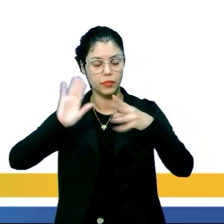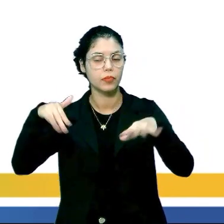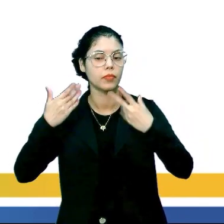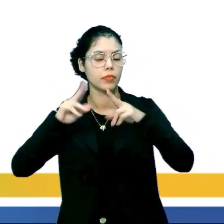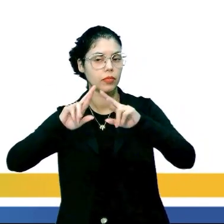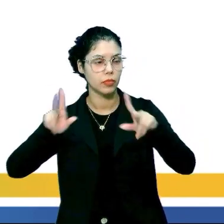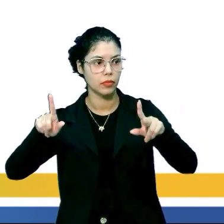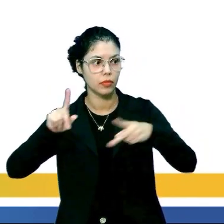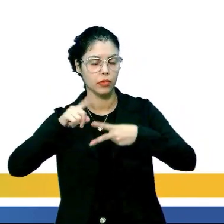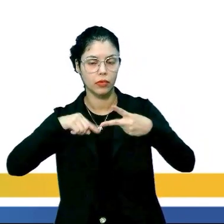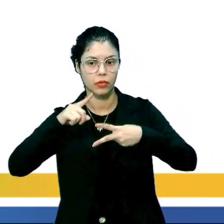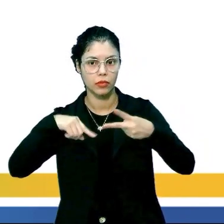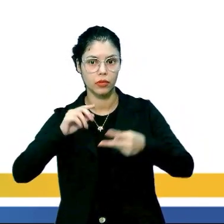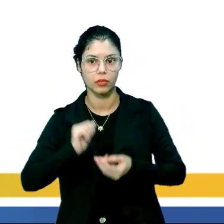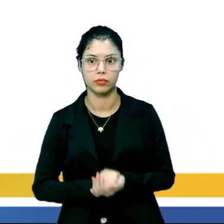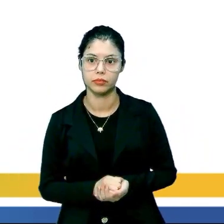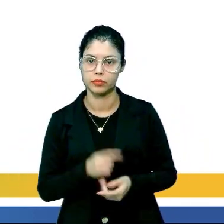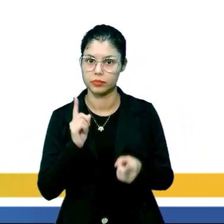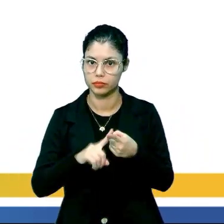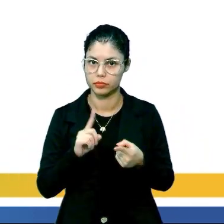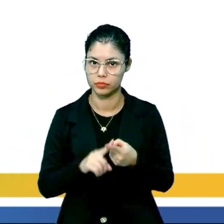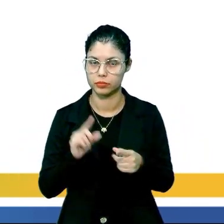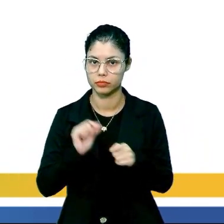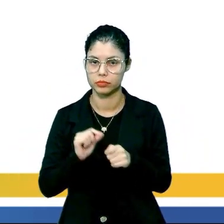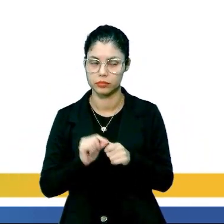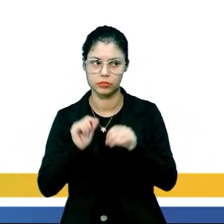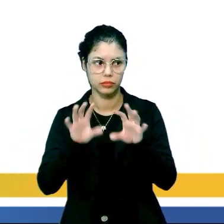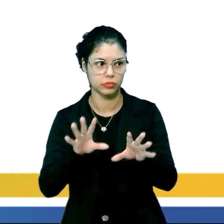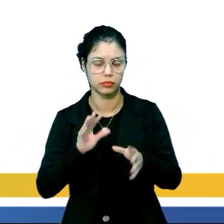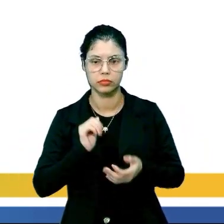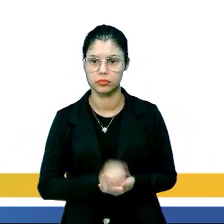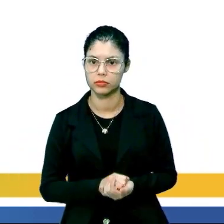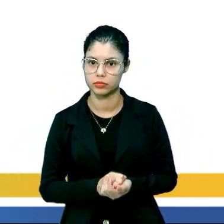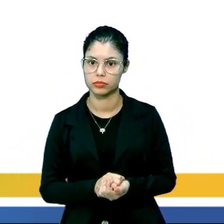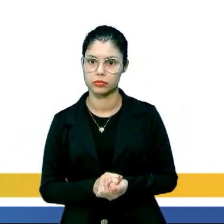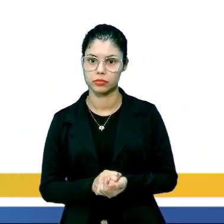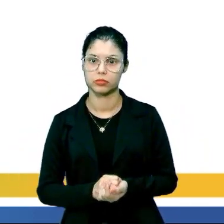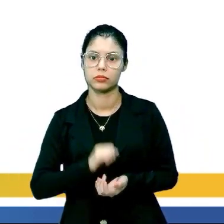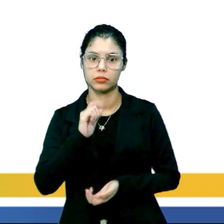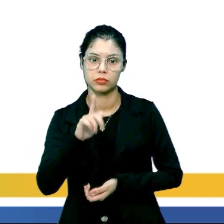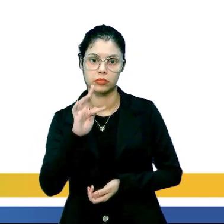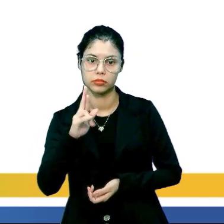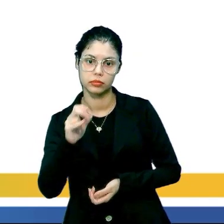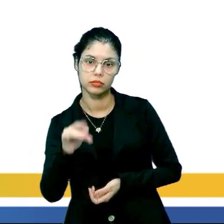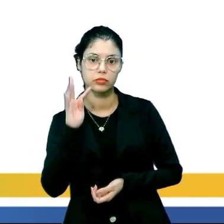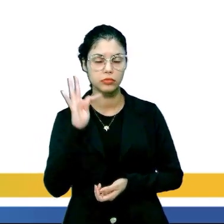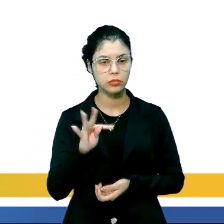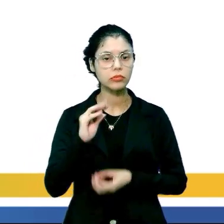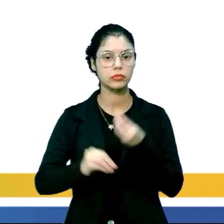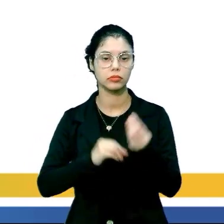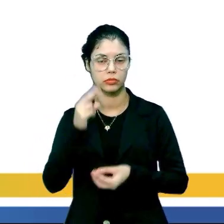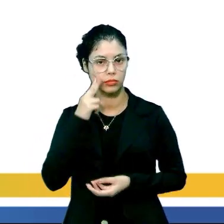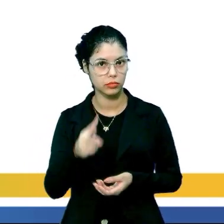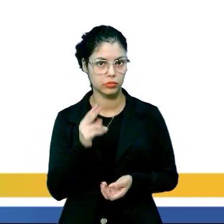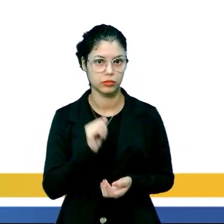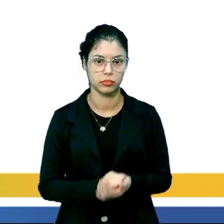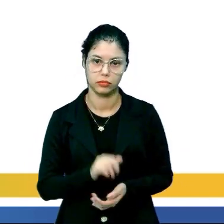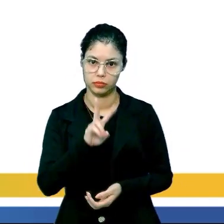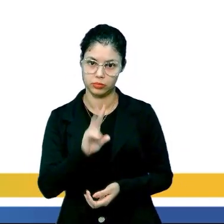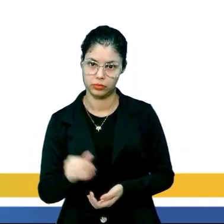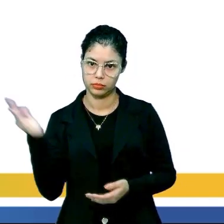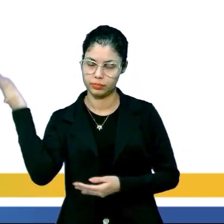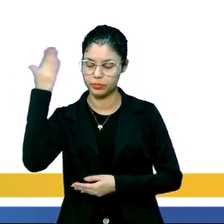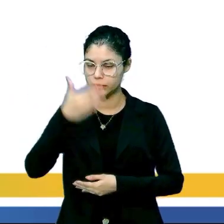é a diferença dessas células e por que ele faz isso? Primeiramente, o linfócito T, pessoal, como vocês estão vendo, ele vai